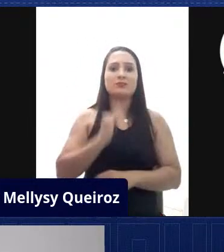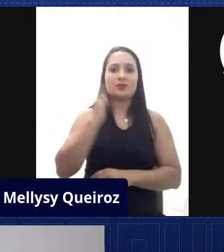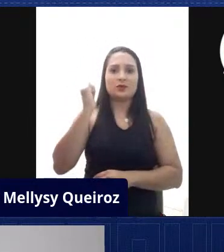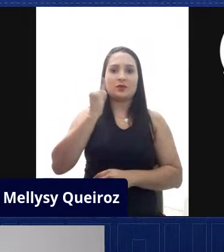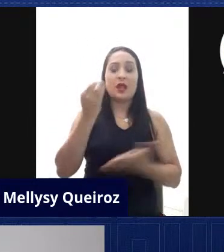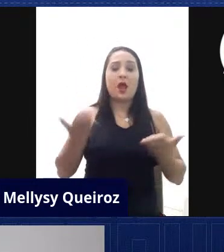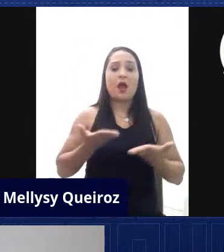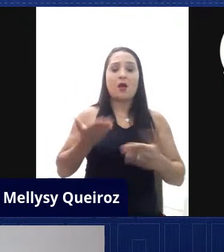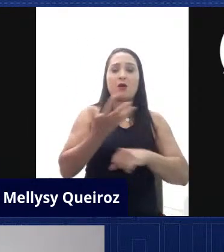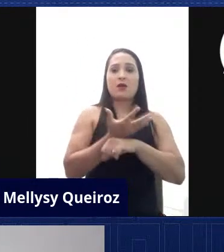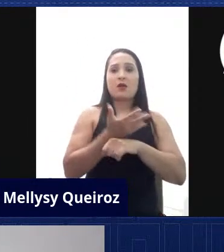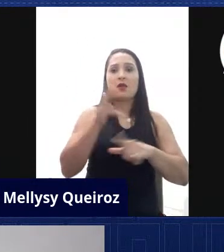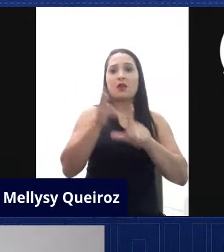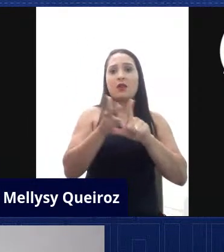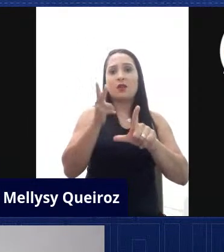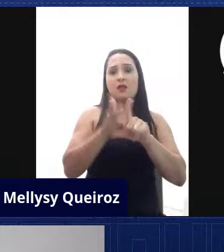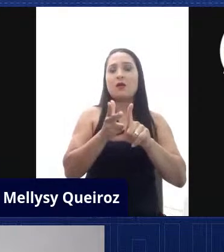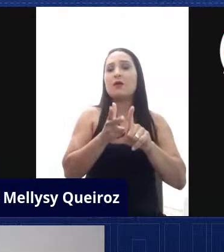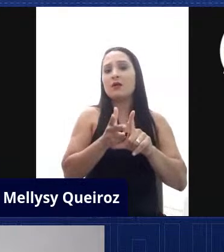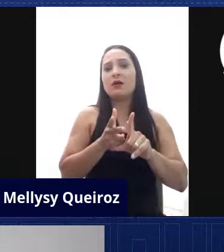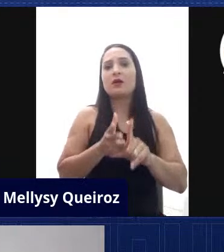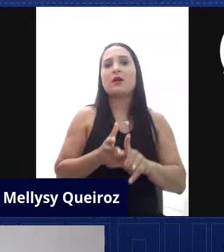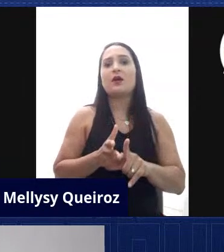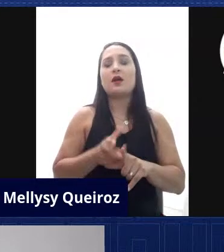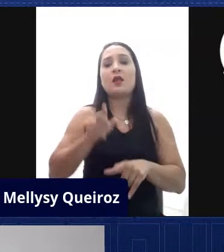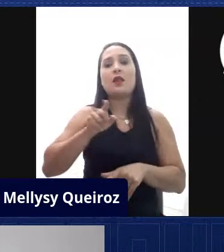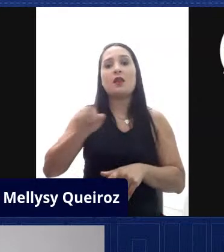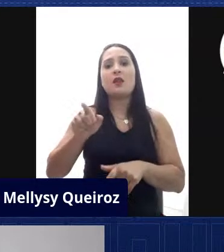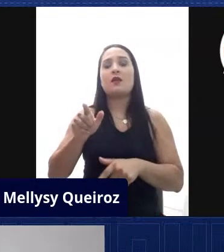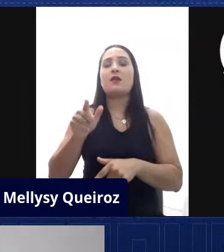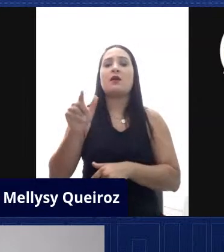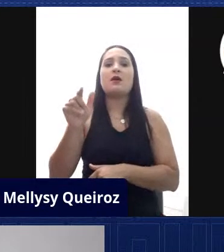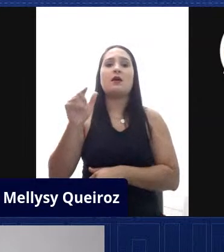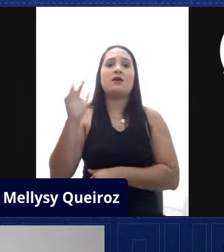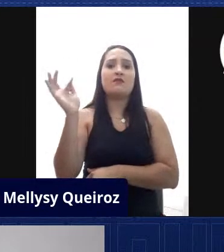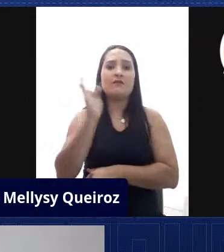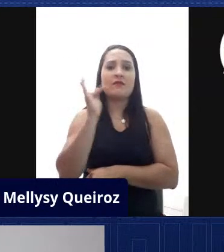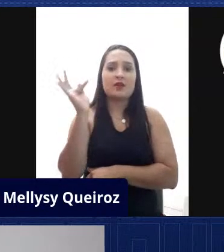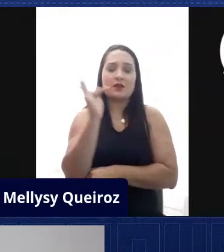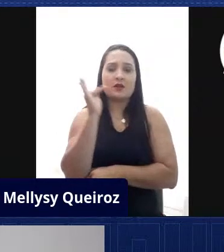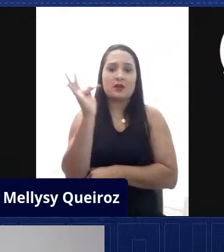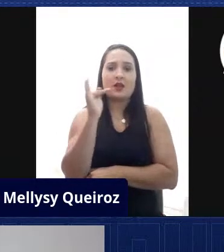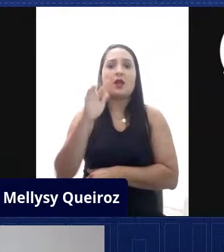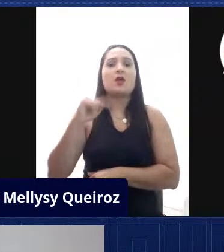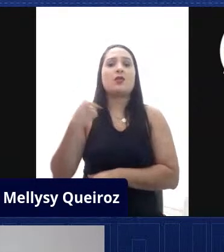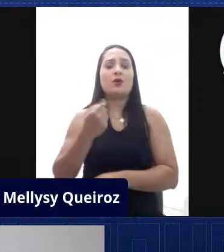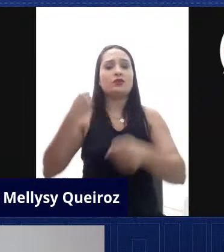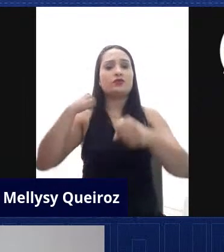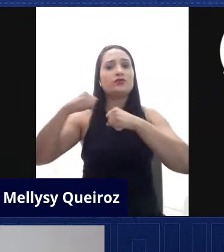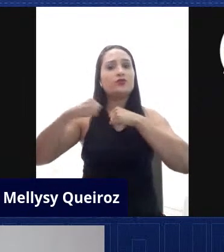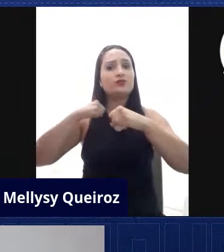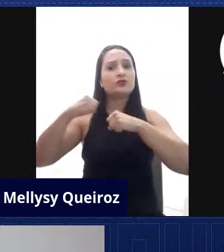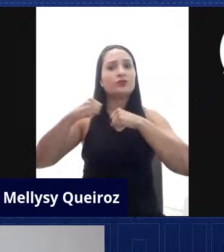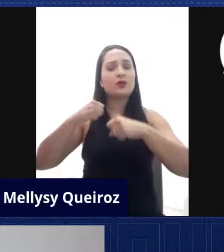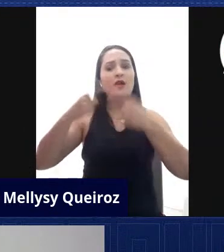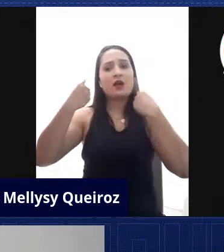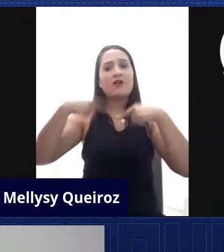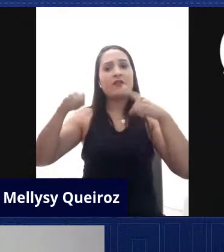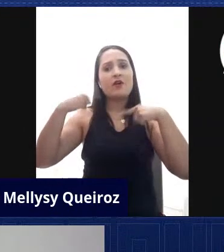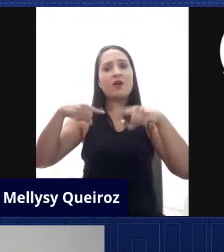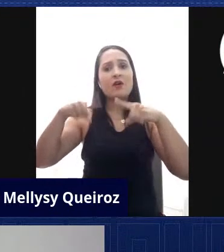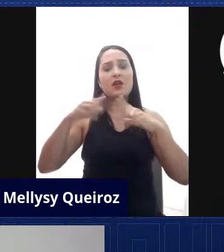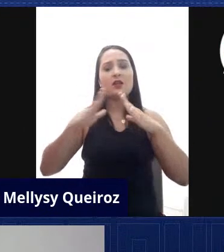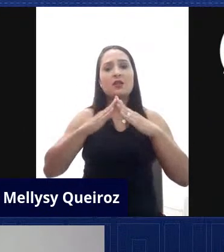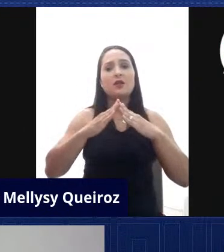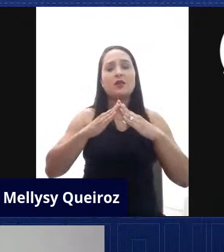Live, mas lá no espaço da Federal, o NEPED está discutindo a violência doméstica na perspectiva da infância e da adolescência.